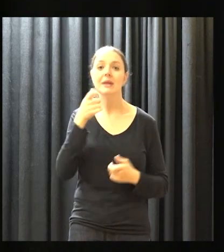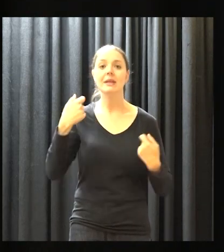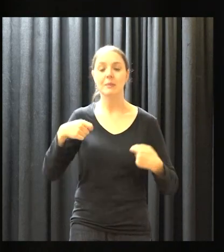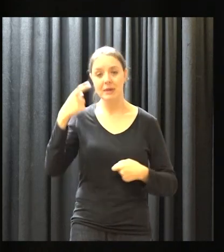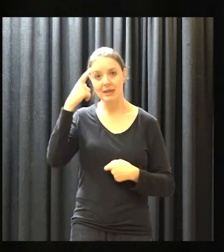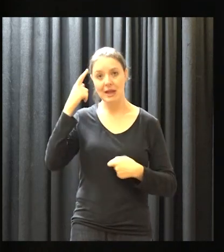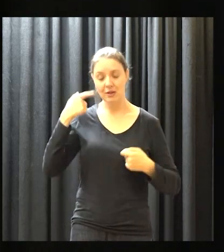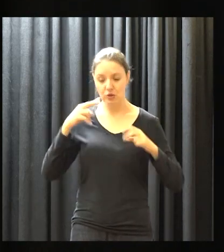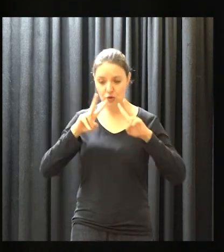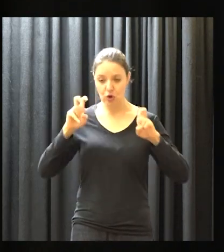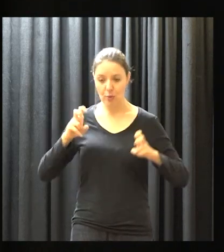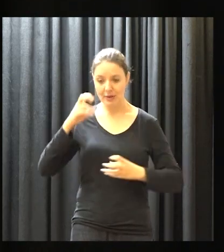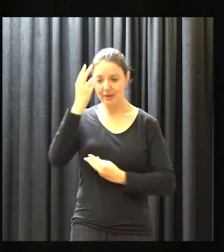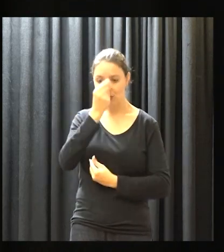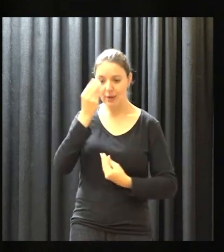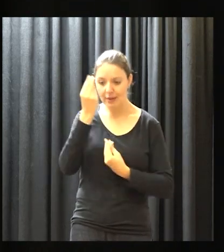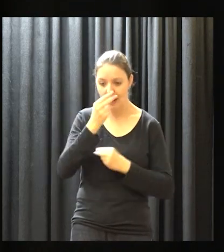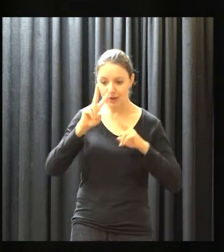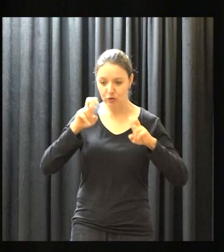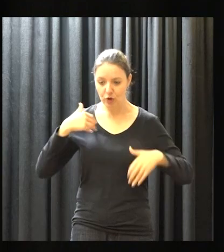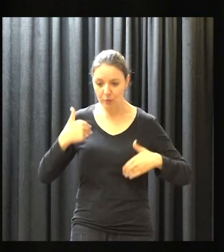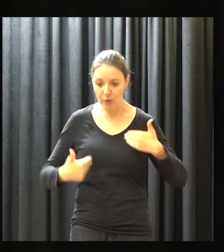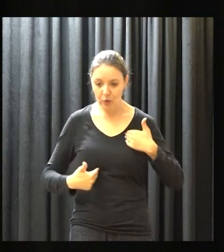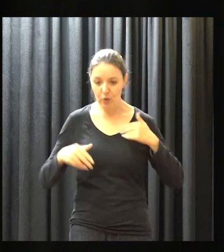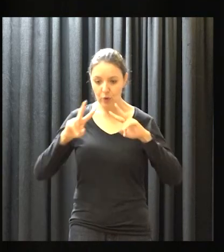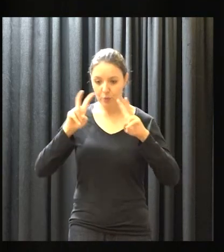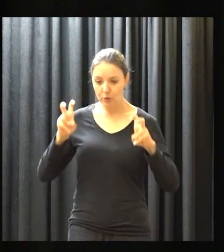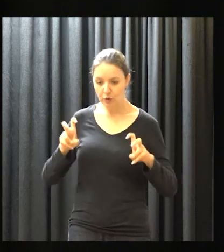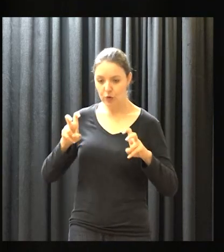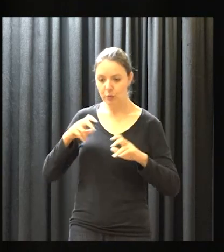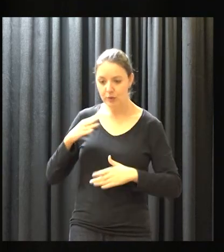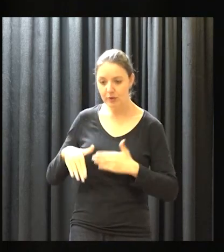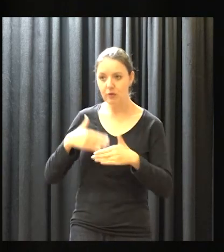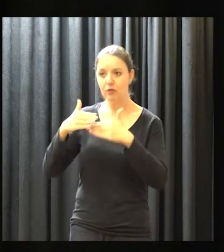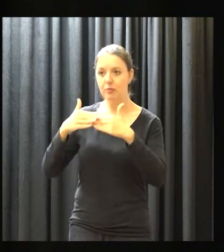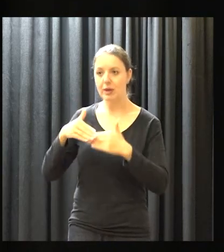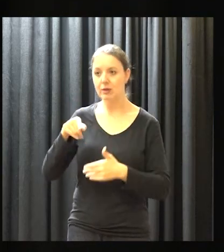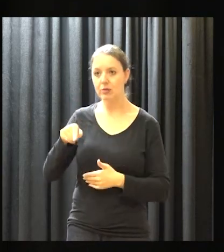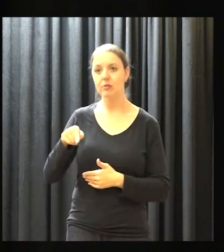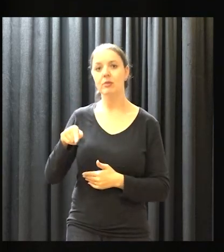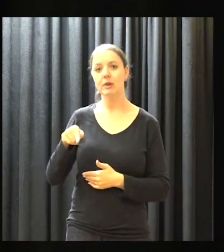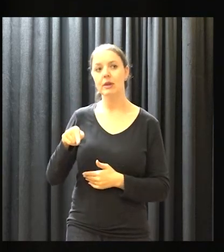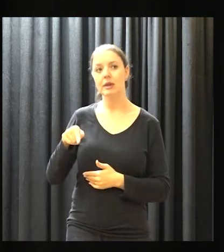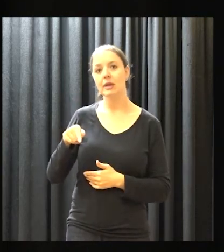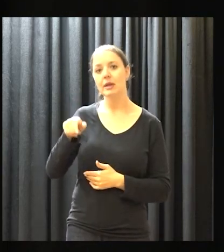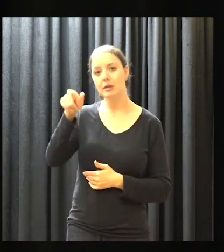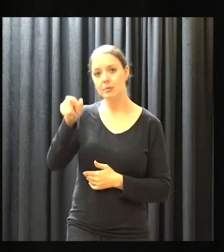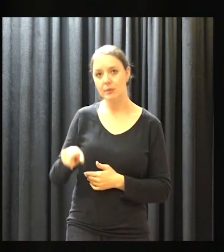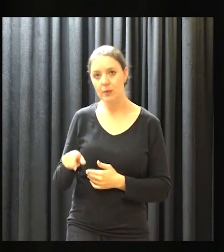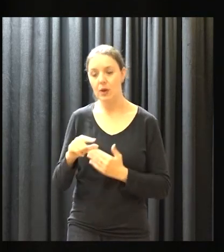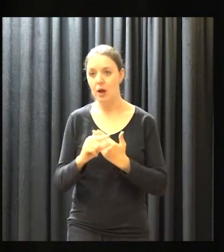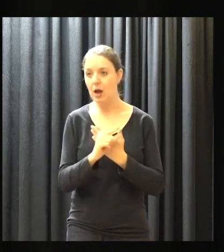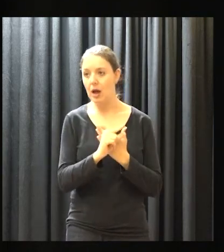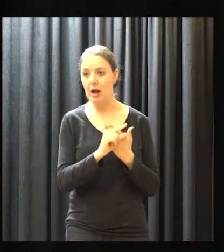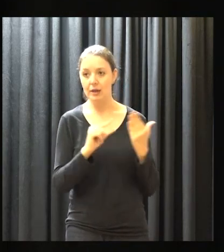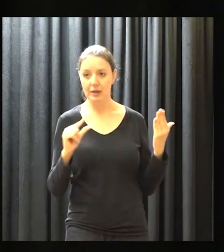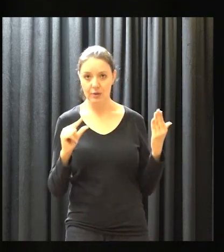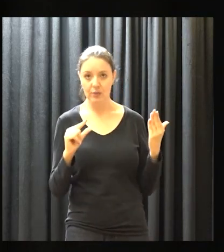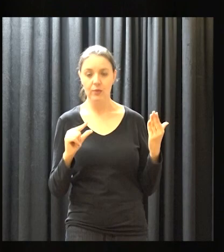sexualidade, heterossexualidade, compulsória e existência lésbica. Aí o autor da